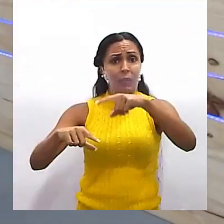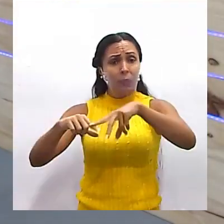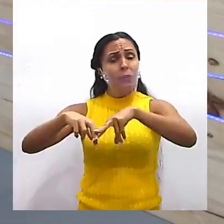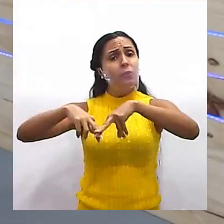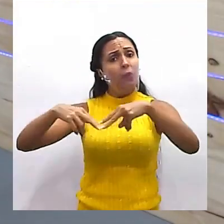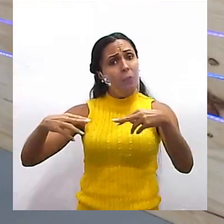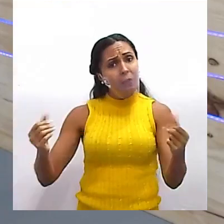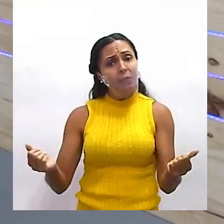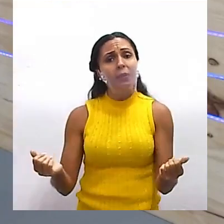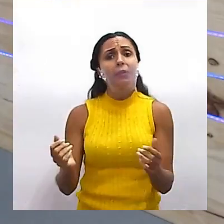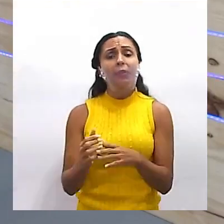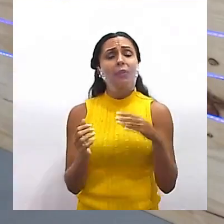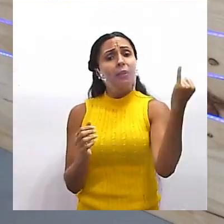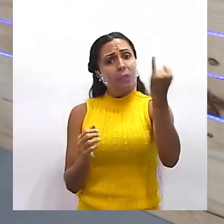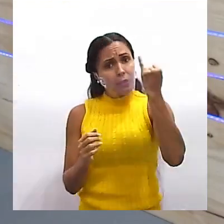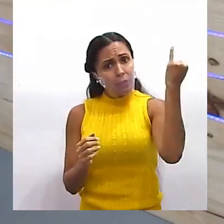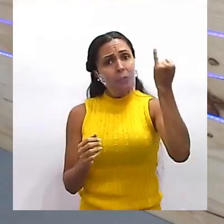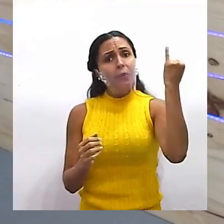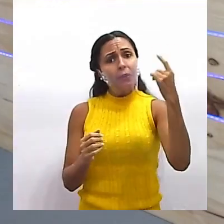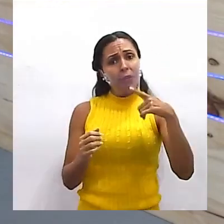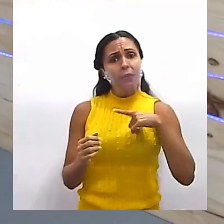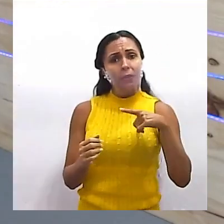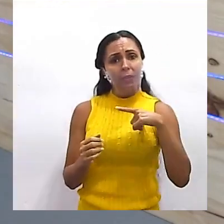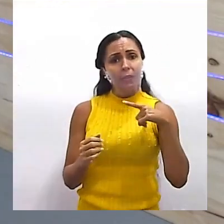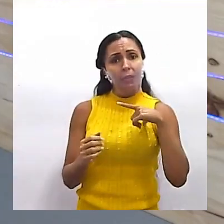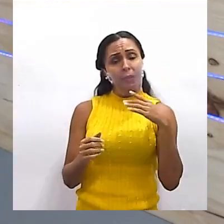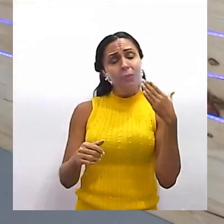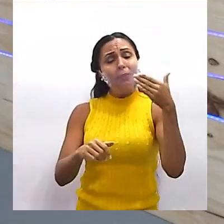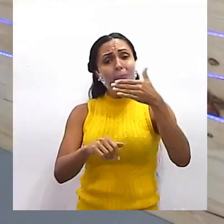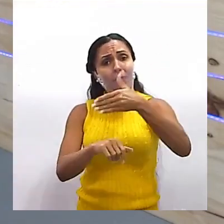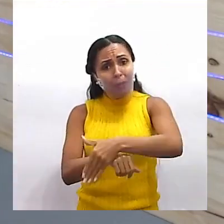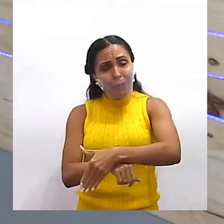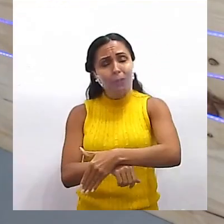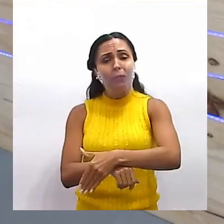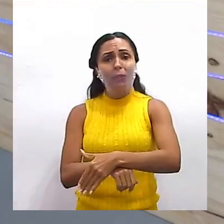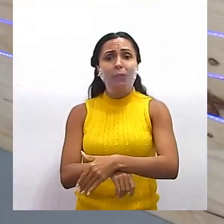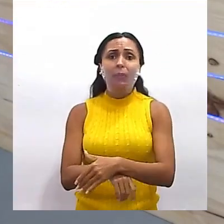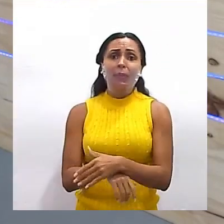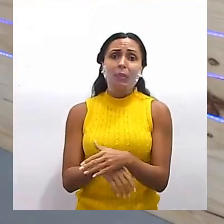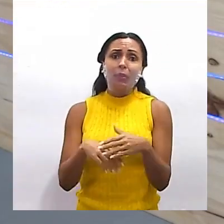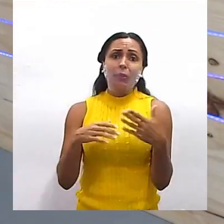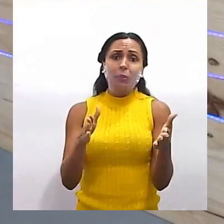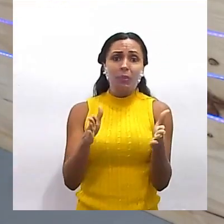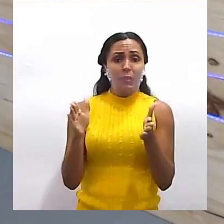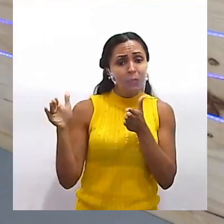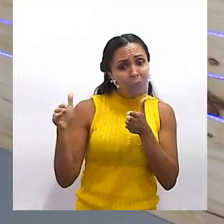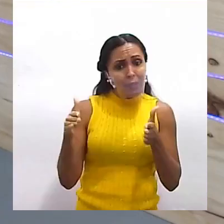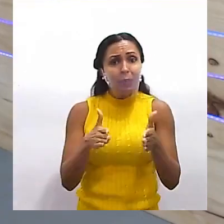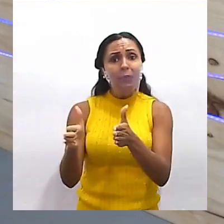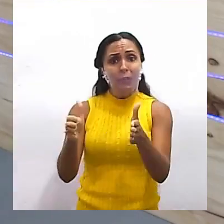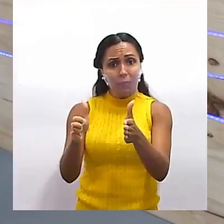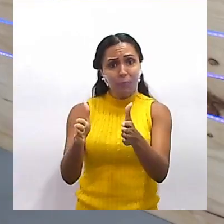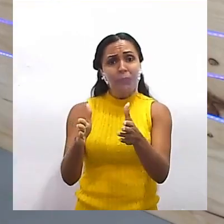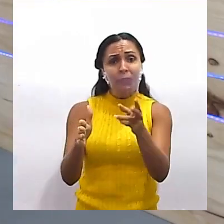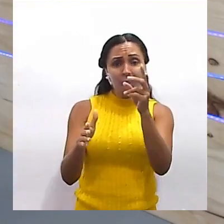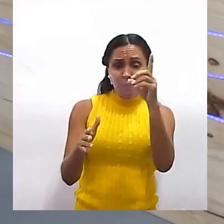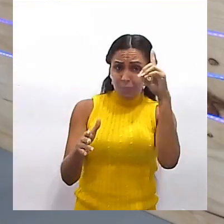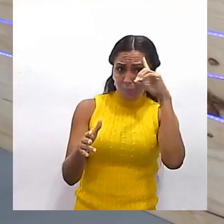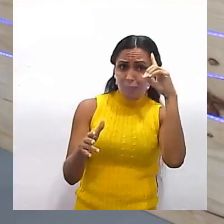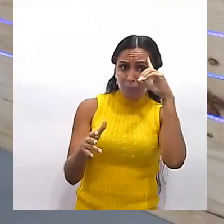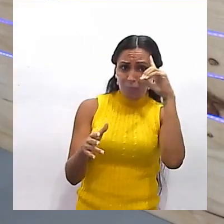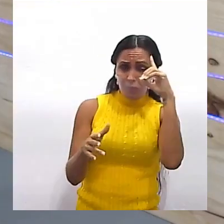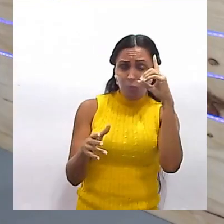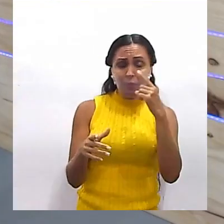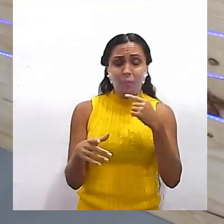é importante que ela tenha dentro do seu roteiro, né, diário, ela também